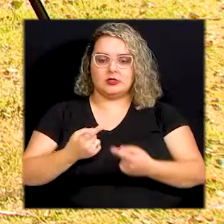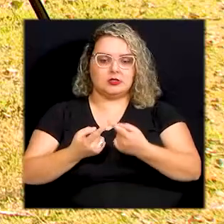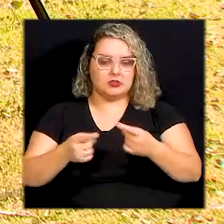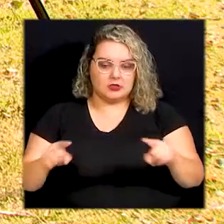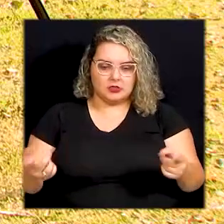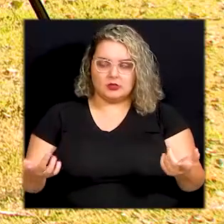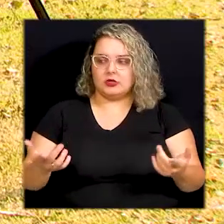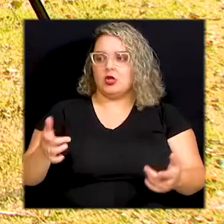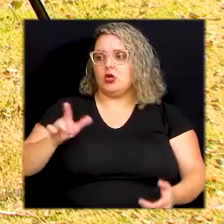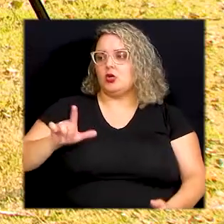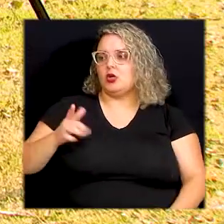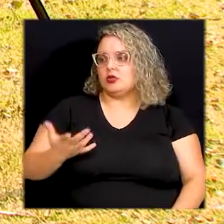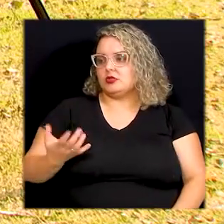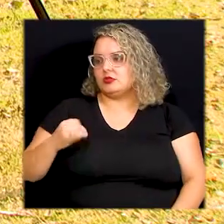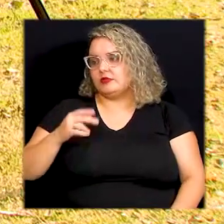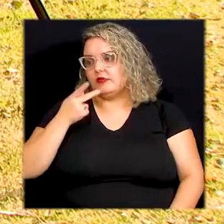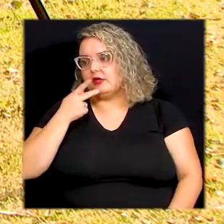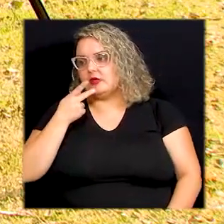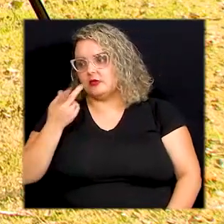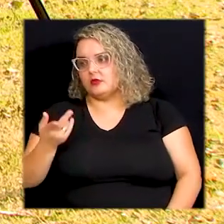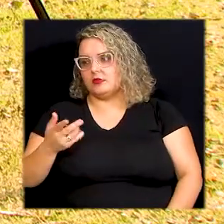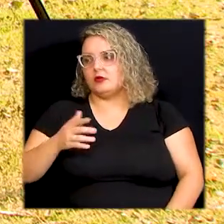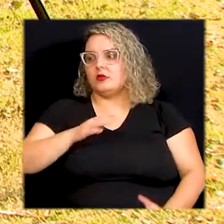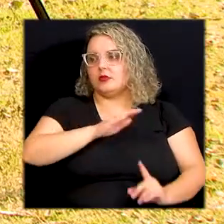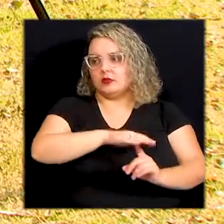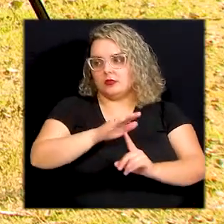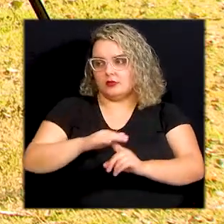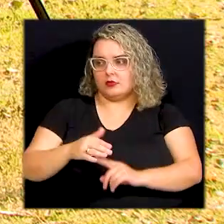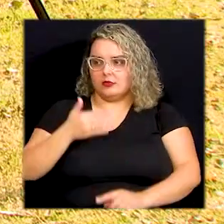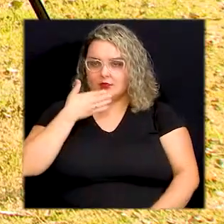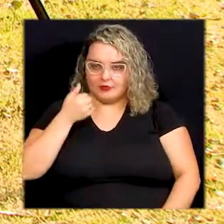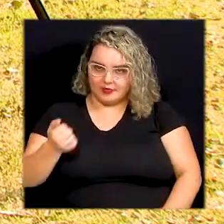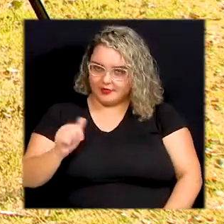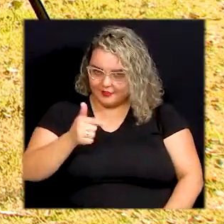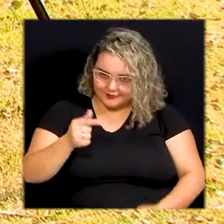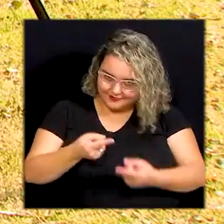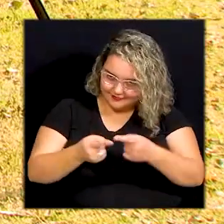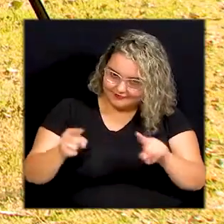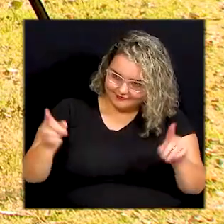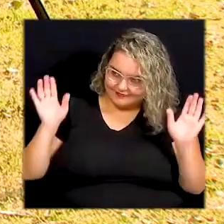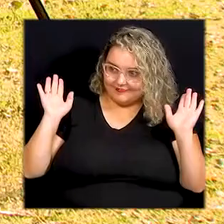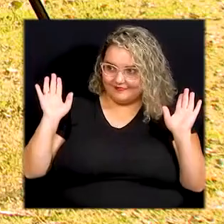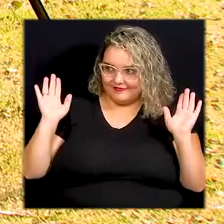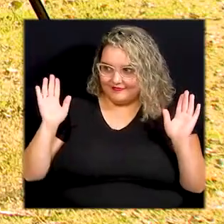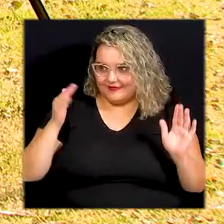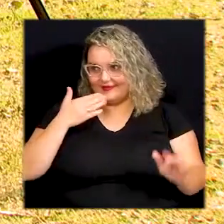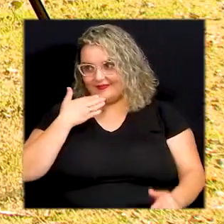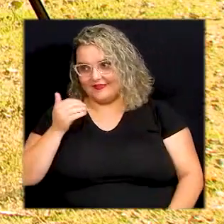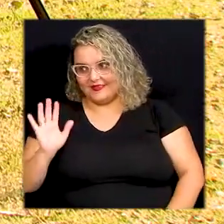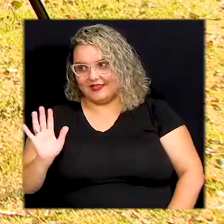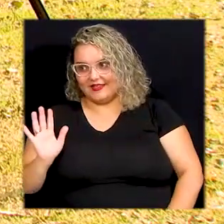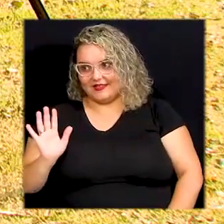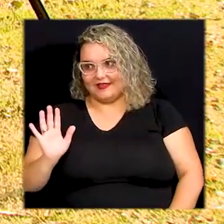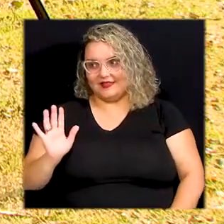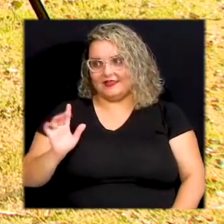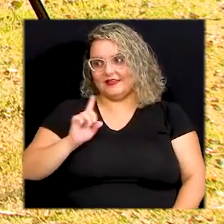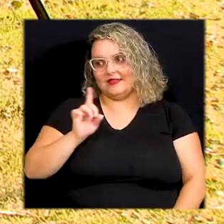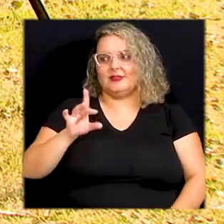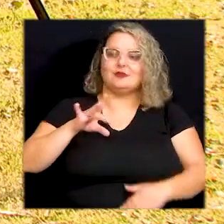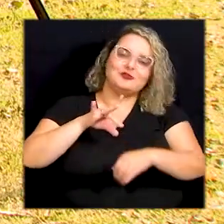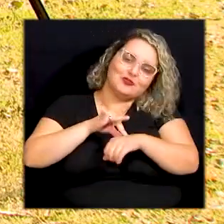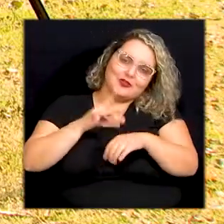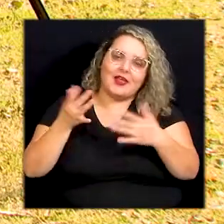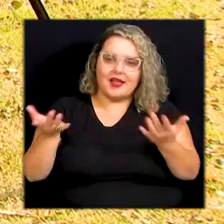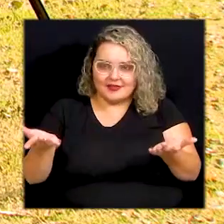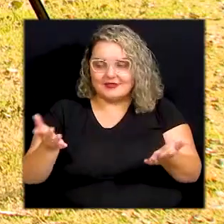churrasqueira. Claro que se a gente está falando de meio ambiente, o melhor era não ter churrasco, né? pelo Sem menos. Dúvida. Não de carninhas,